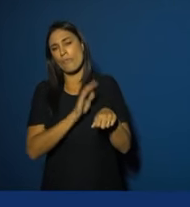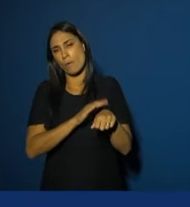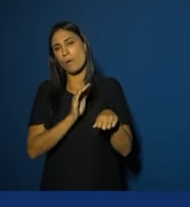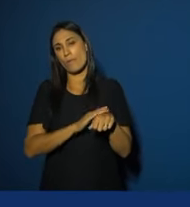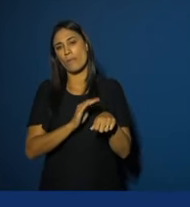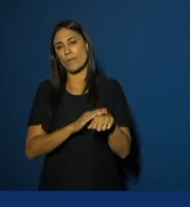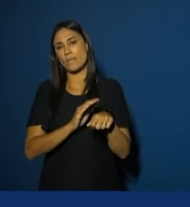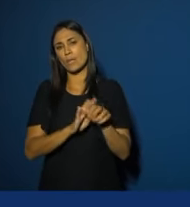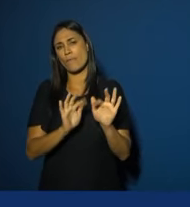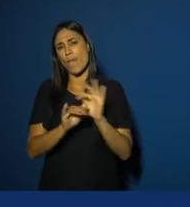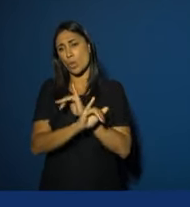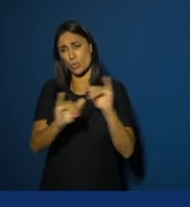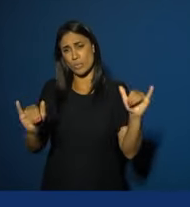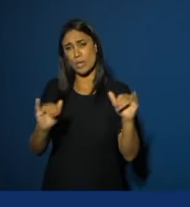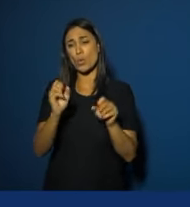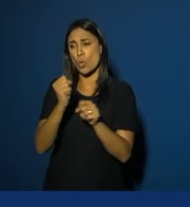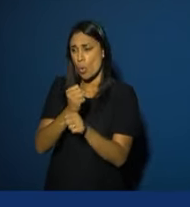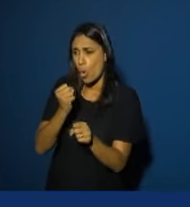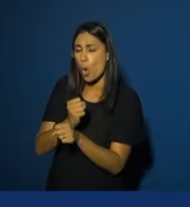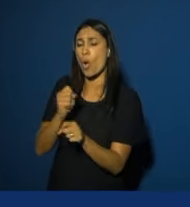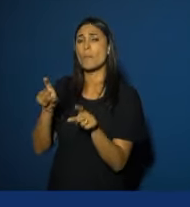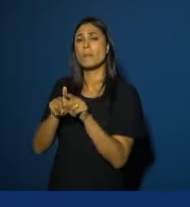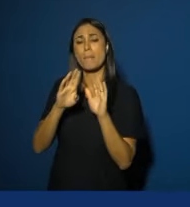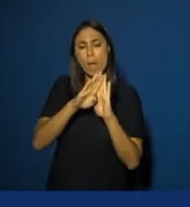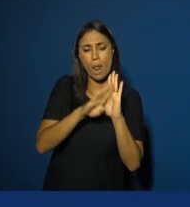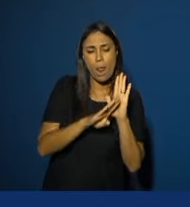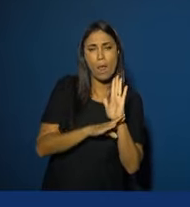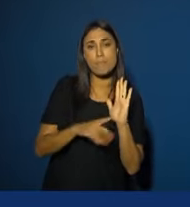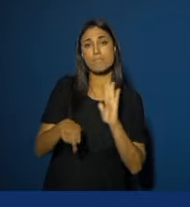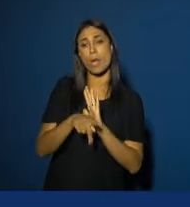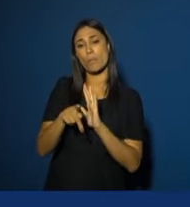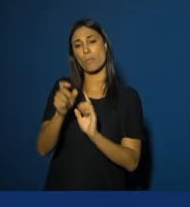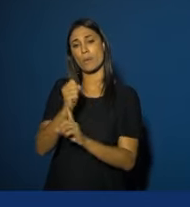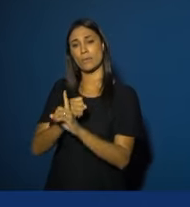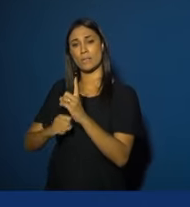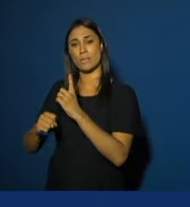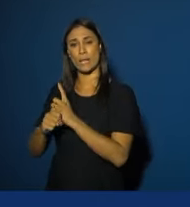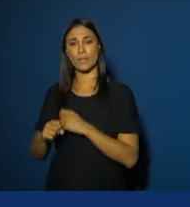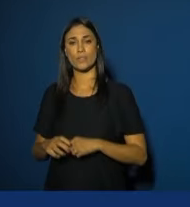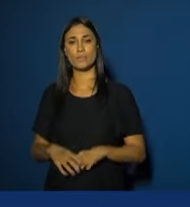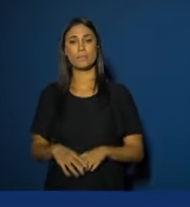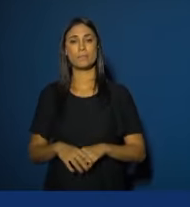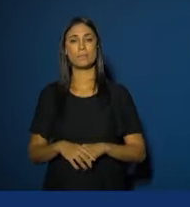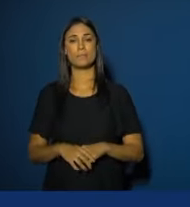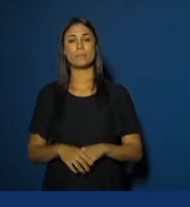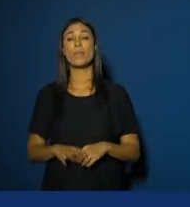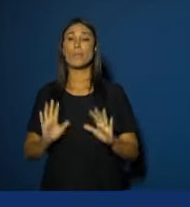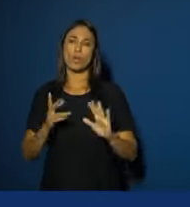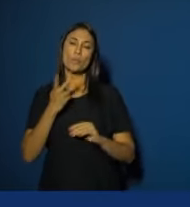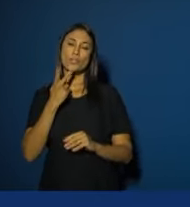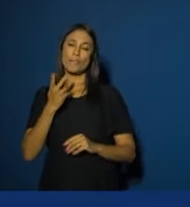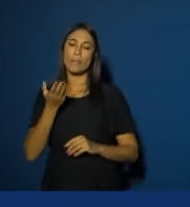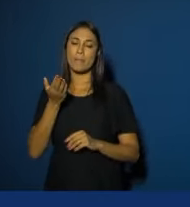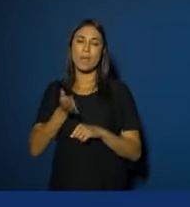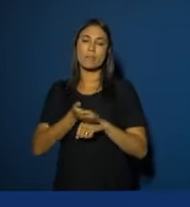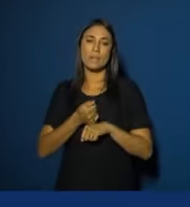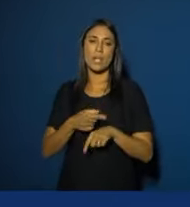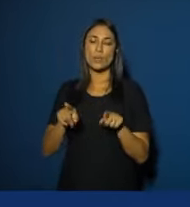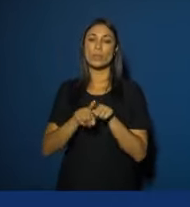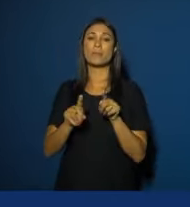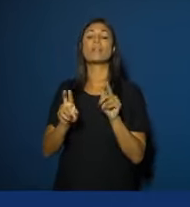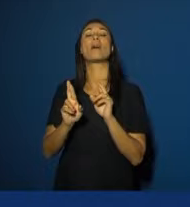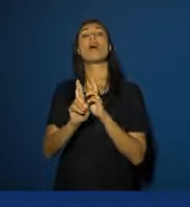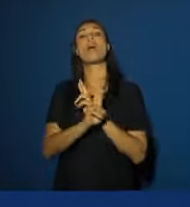fazendo, enfim, anunciando obras, anunciando benefícios para a população, né, ministro? É exatamente o que eu citei aqui mais cedo, da